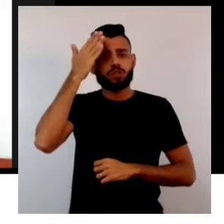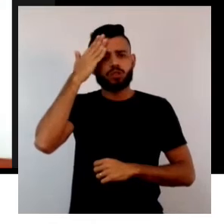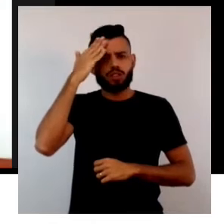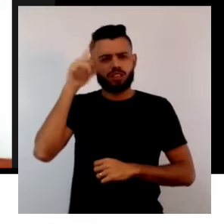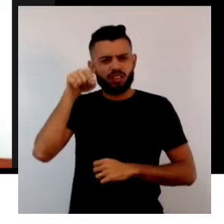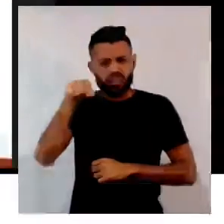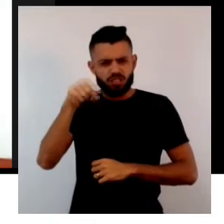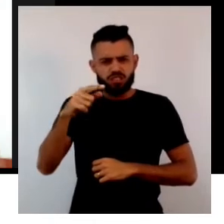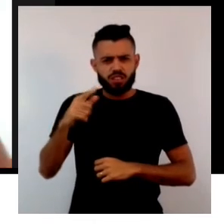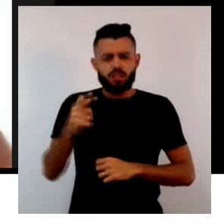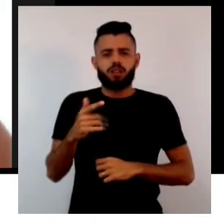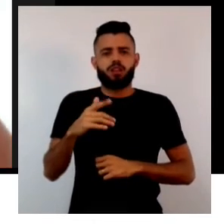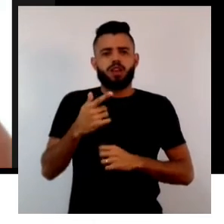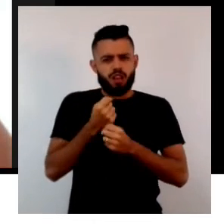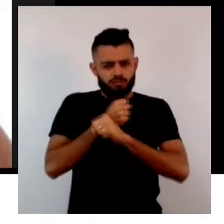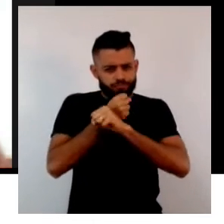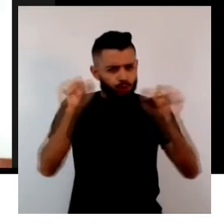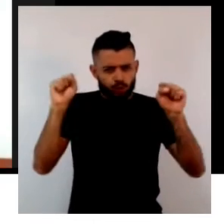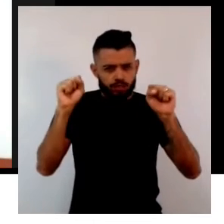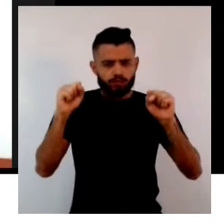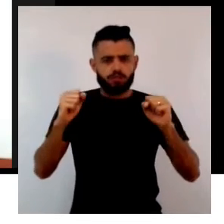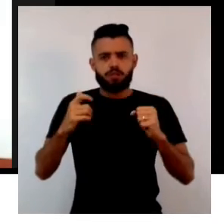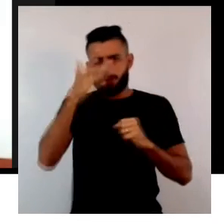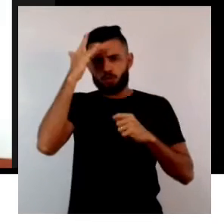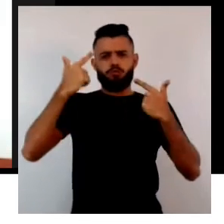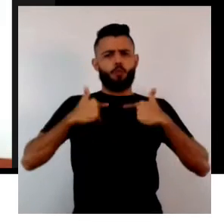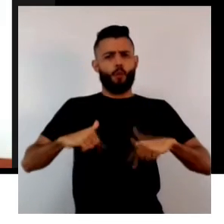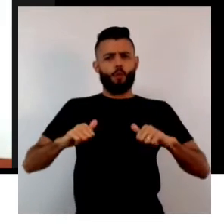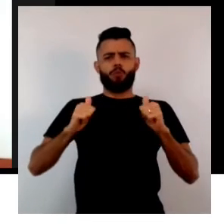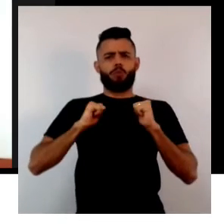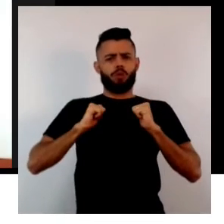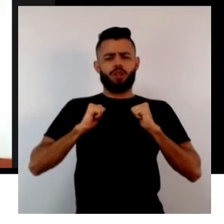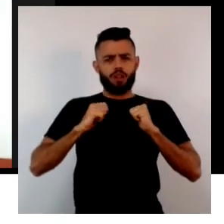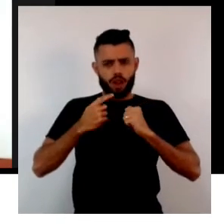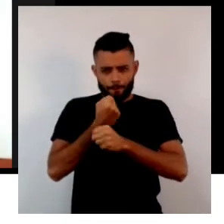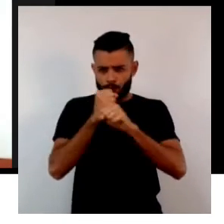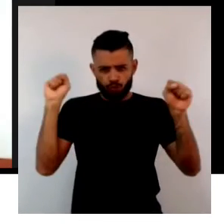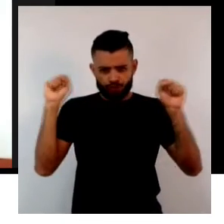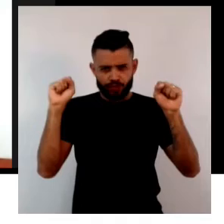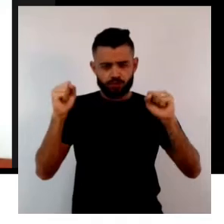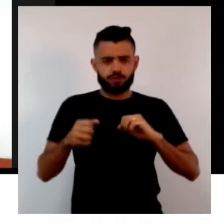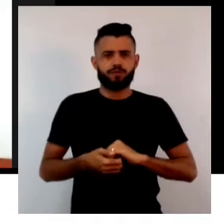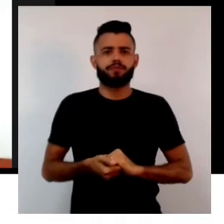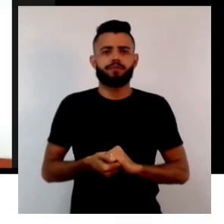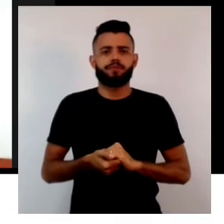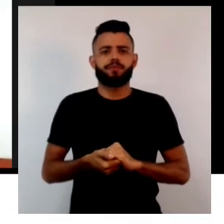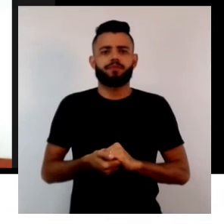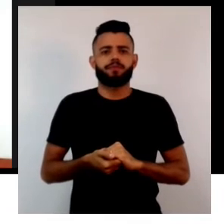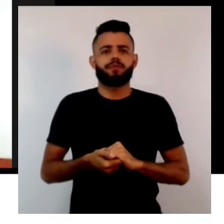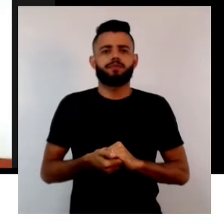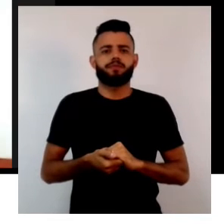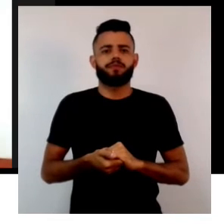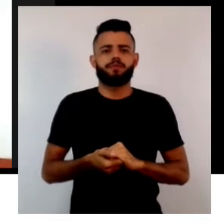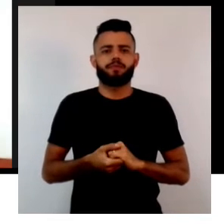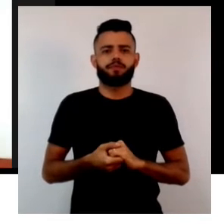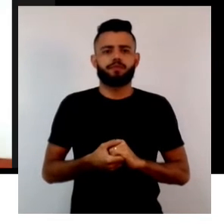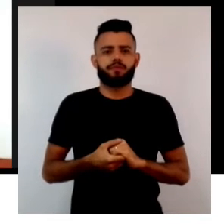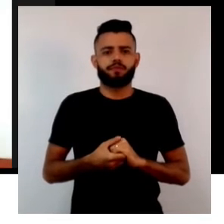falácia? Leandro, você foi o primeiro a levantar. Por favor. Se eu tivesse 3, eu levantava as 3.